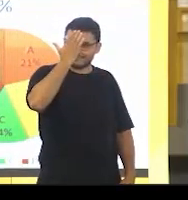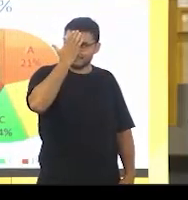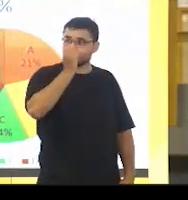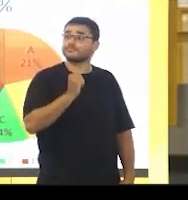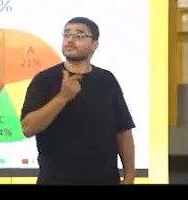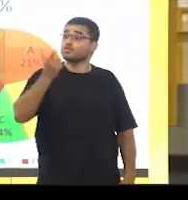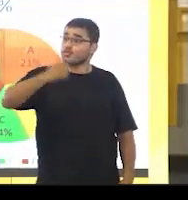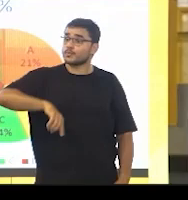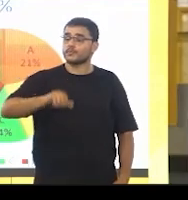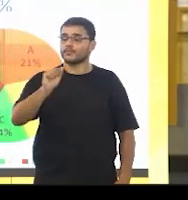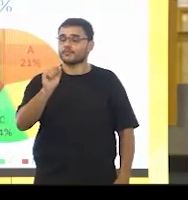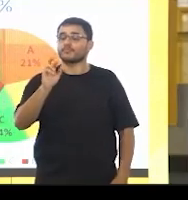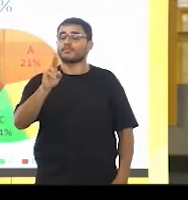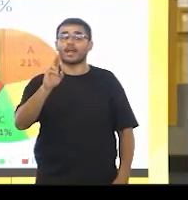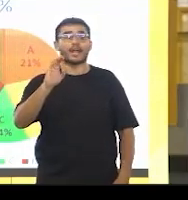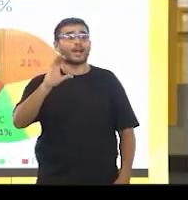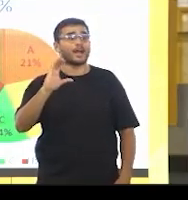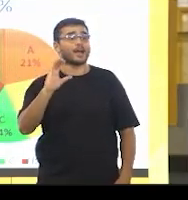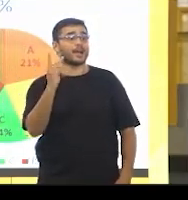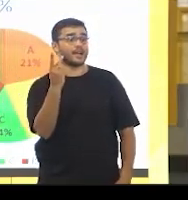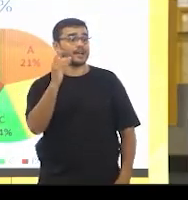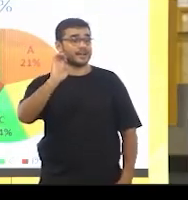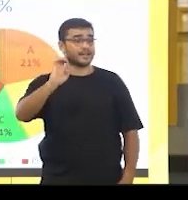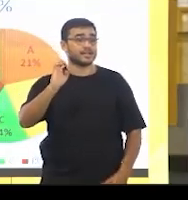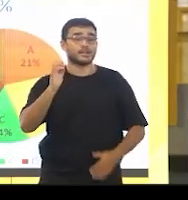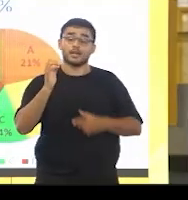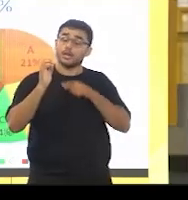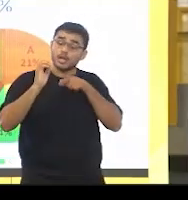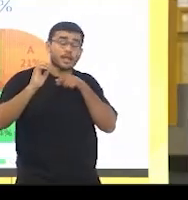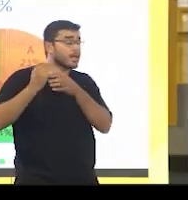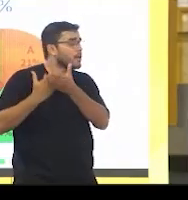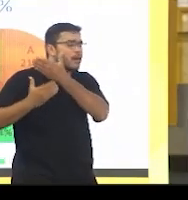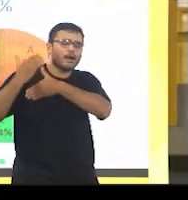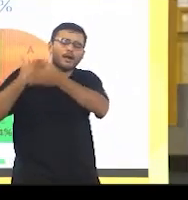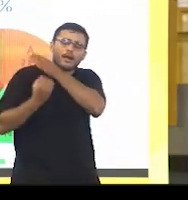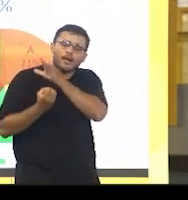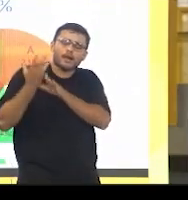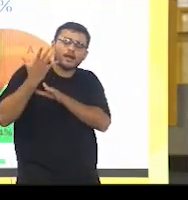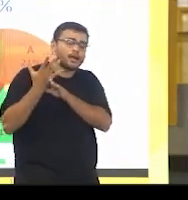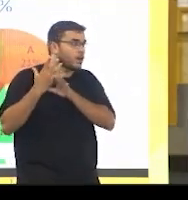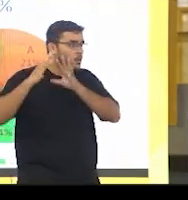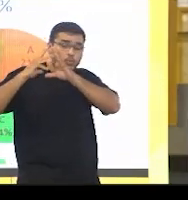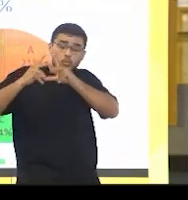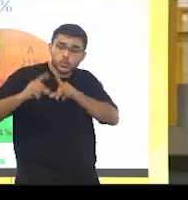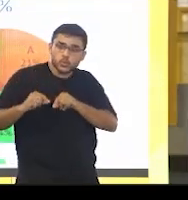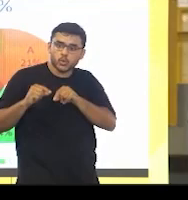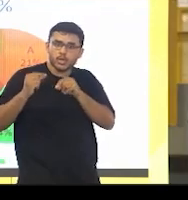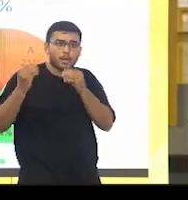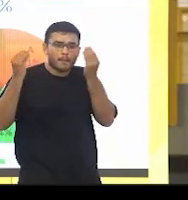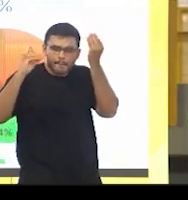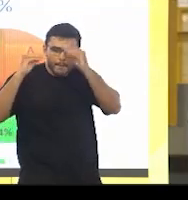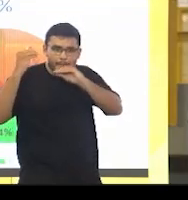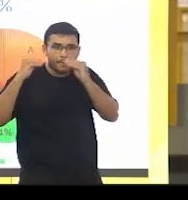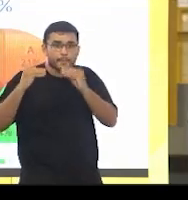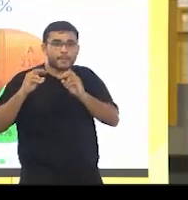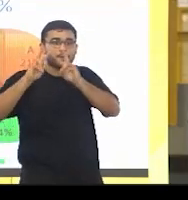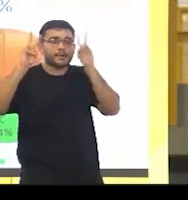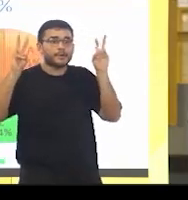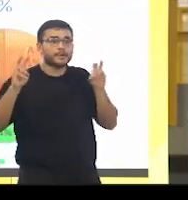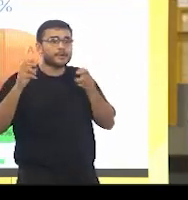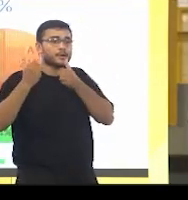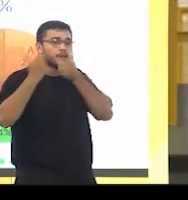arqué é o elemento originário, constitutivo